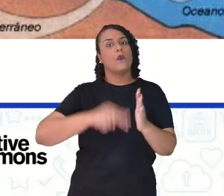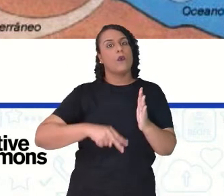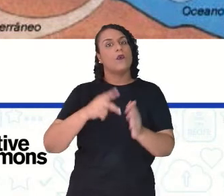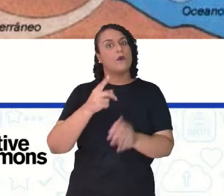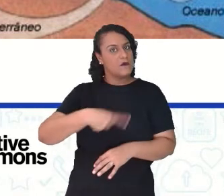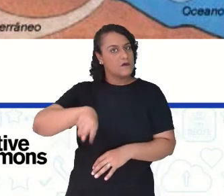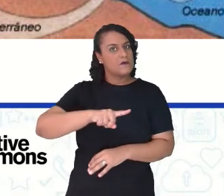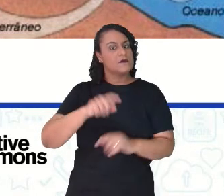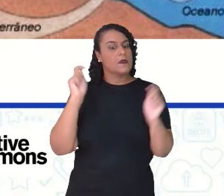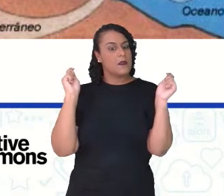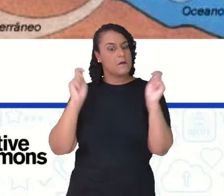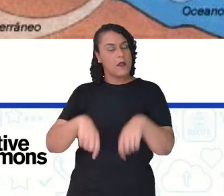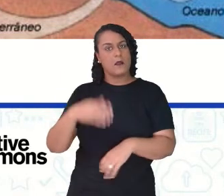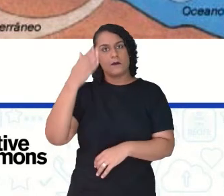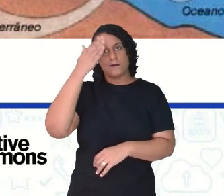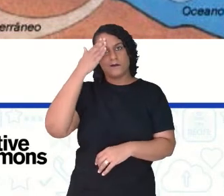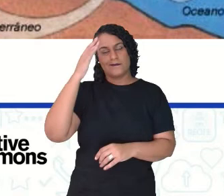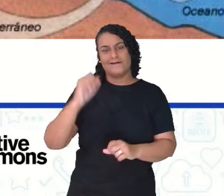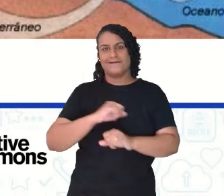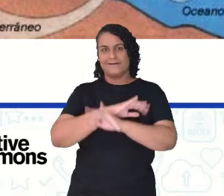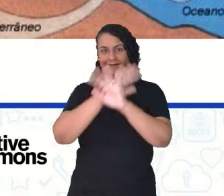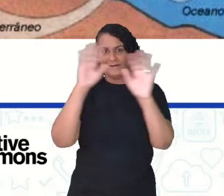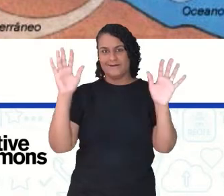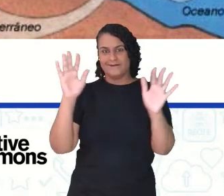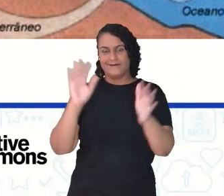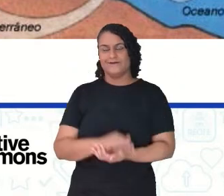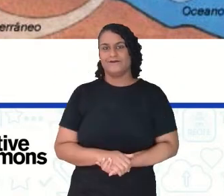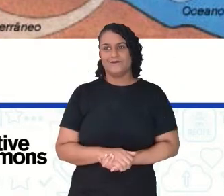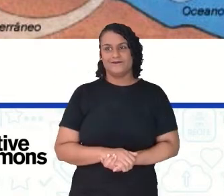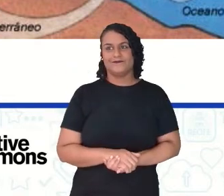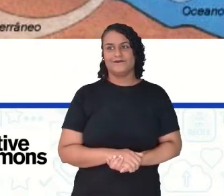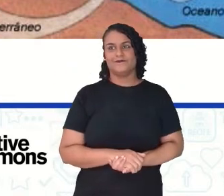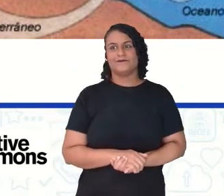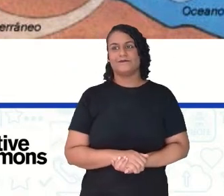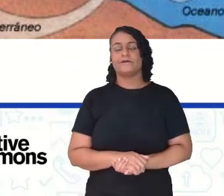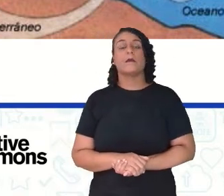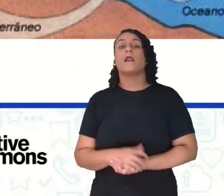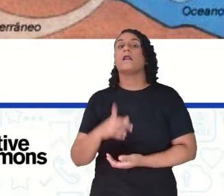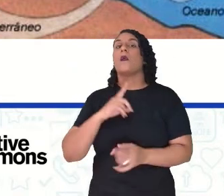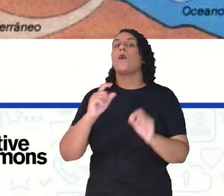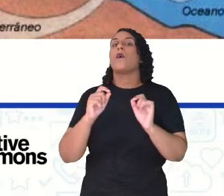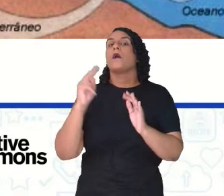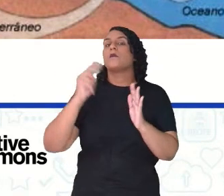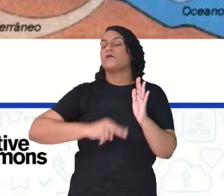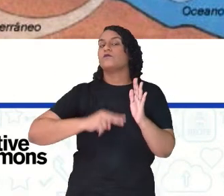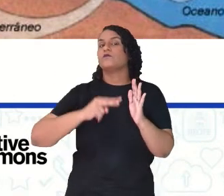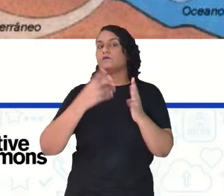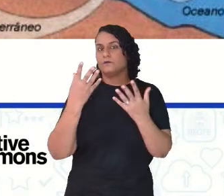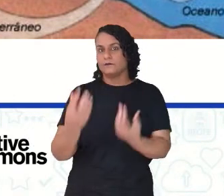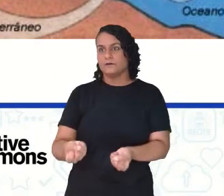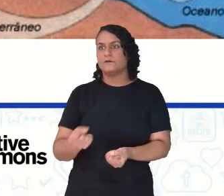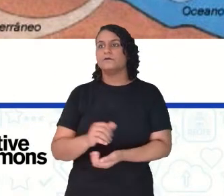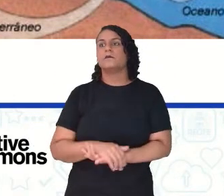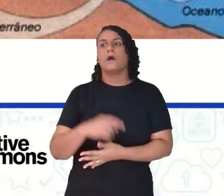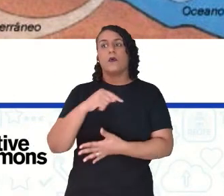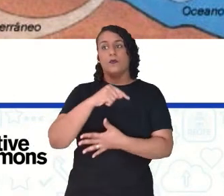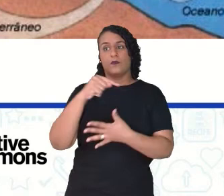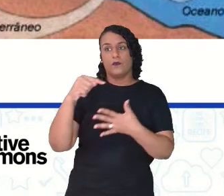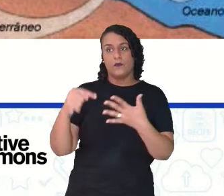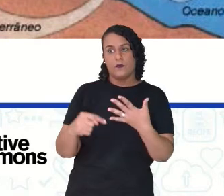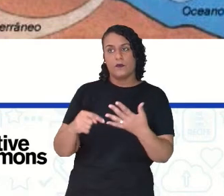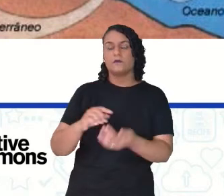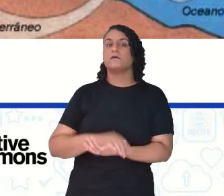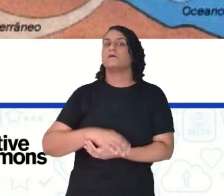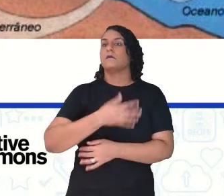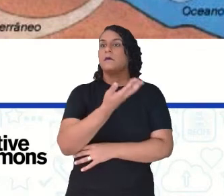vão conseguir entender. Olha aqui, vamos lá? Vamos ver o que é que está na continuação? Fatores como